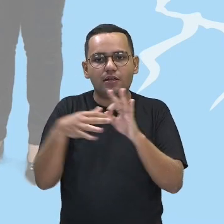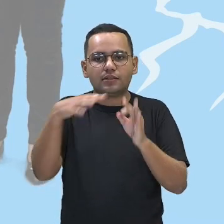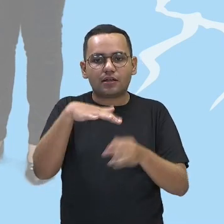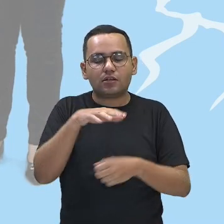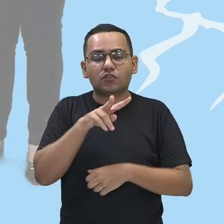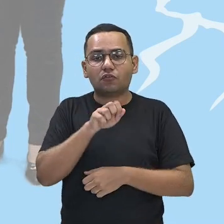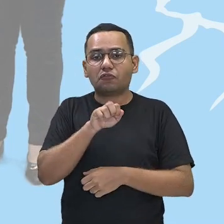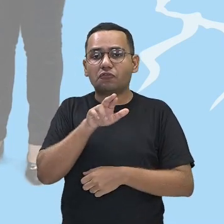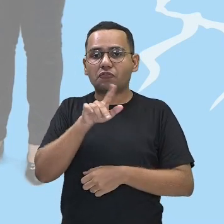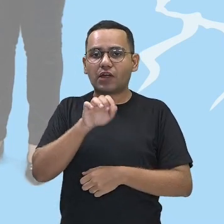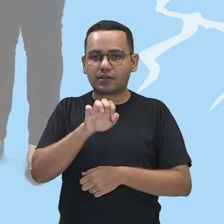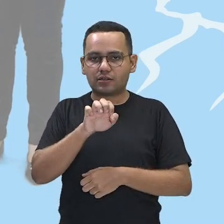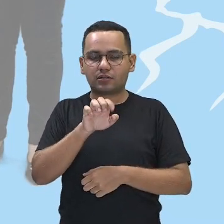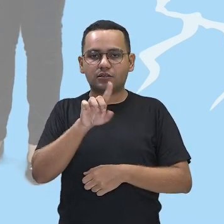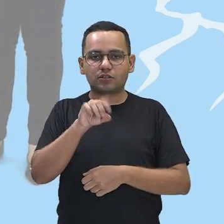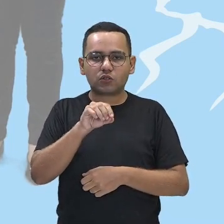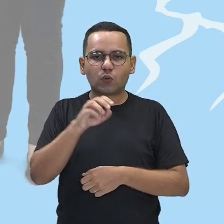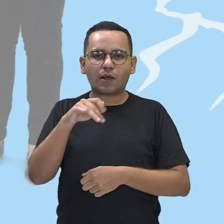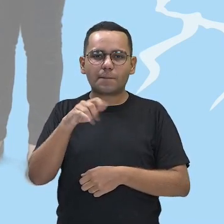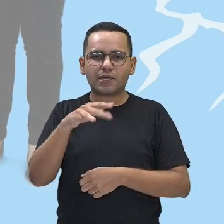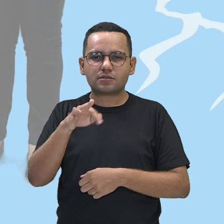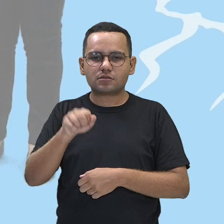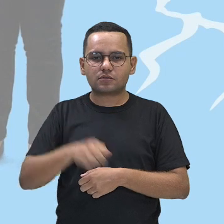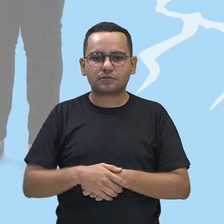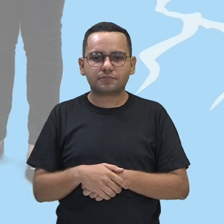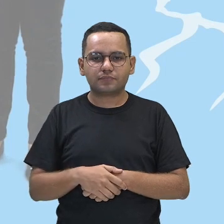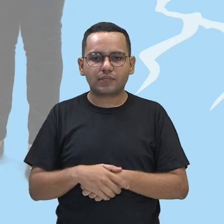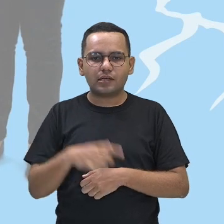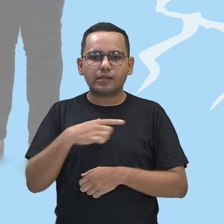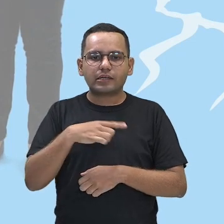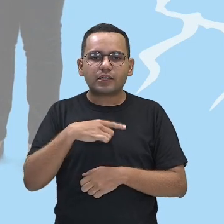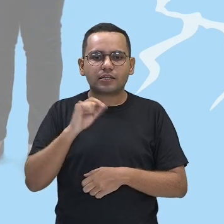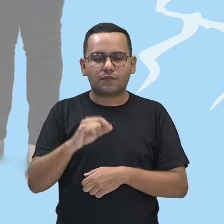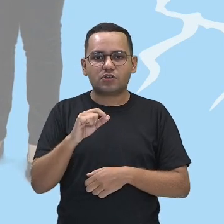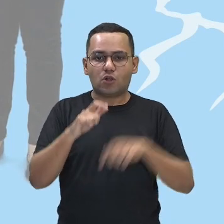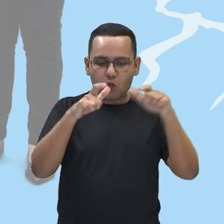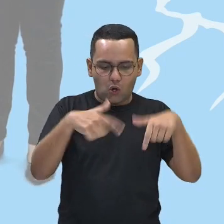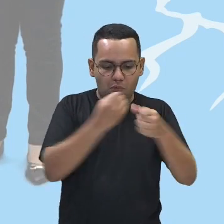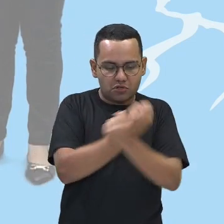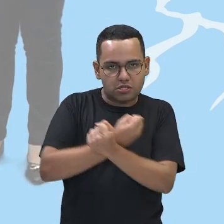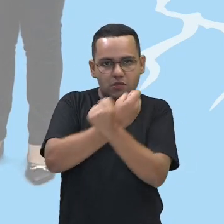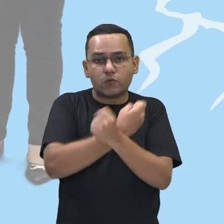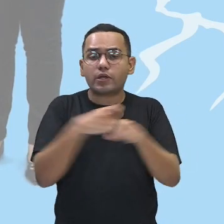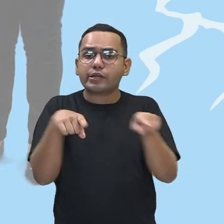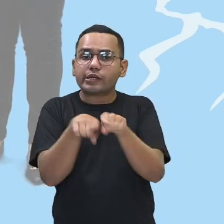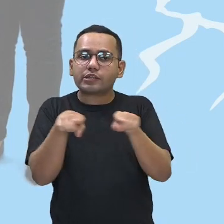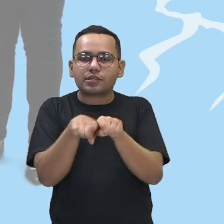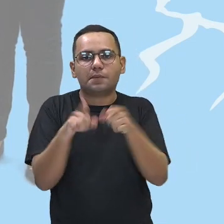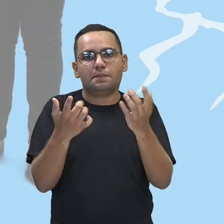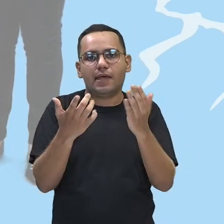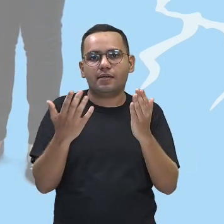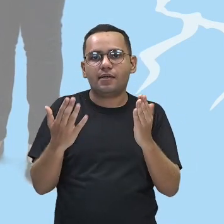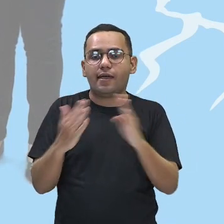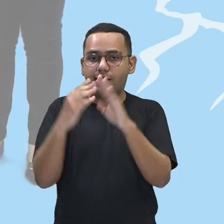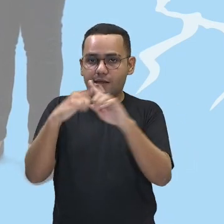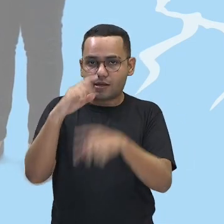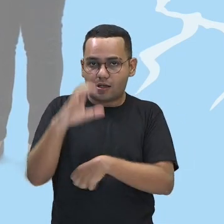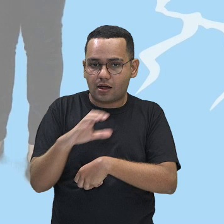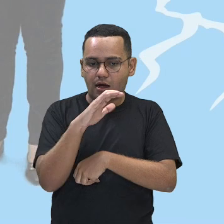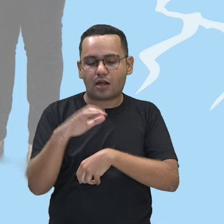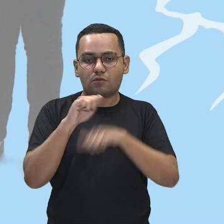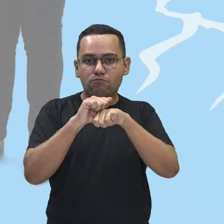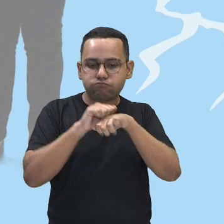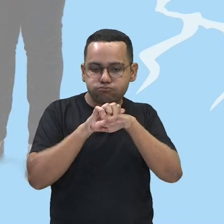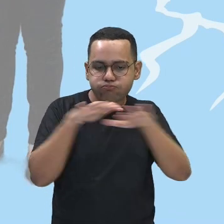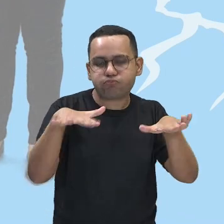Amazonas, através da instalação de fortes e missões religiosas nas margens dos rios. Em reconhecimento